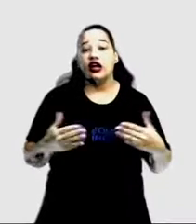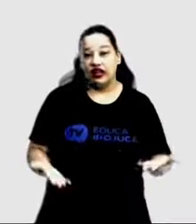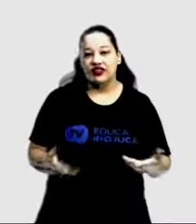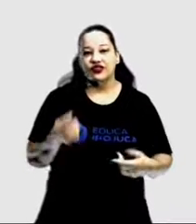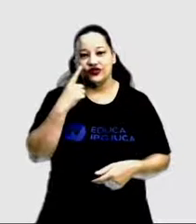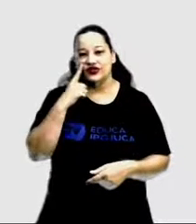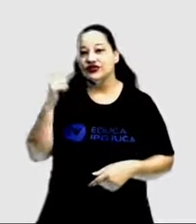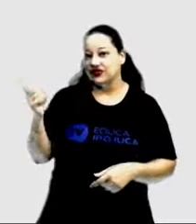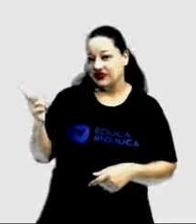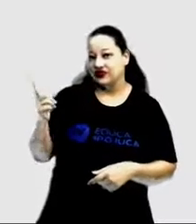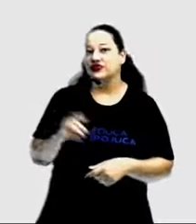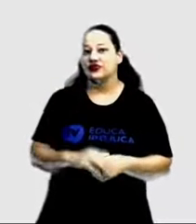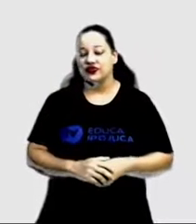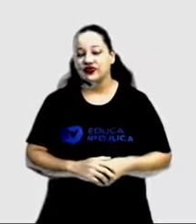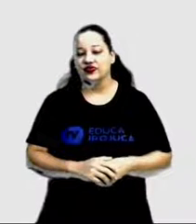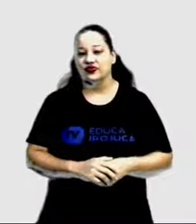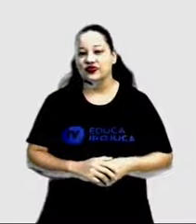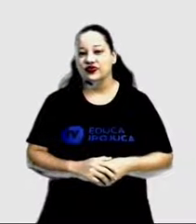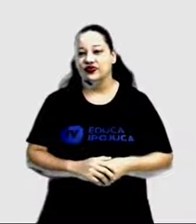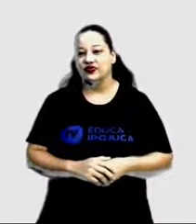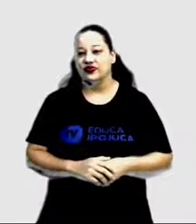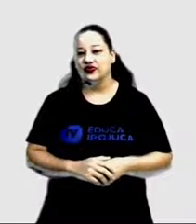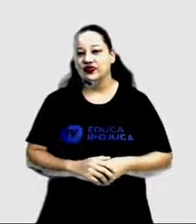esta maquete.